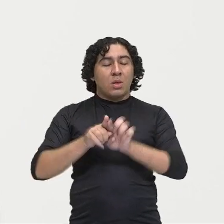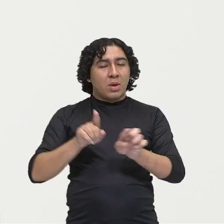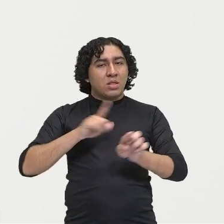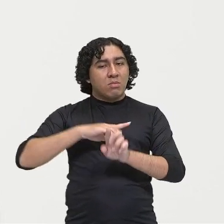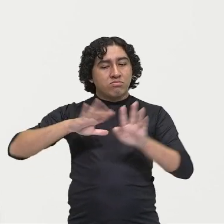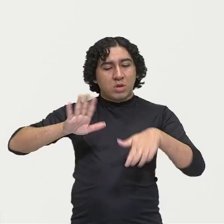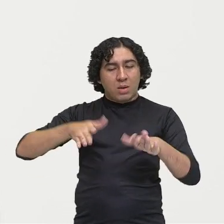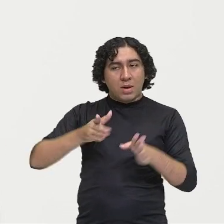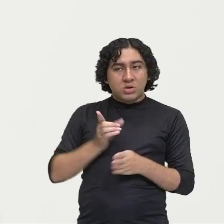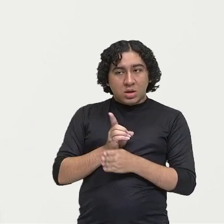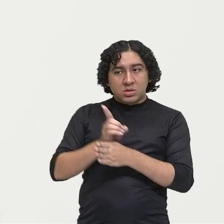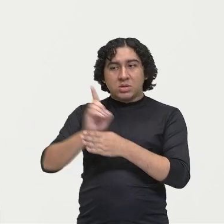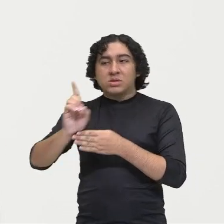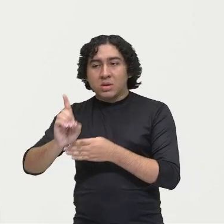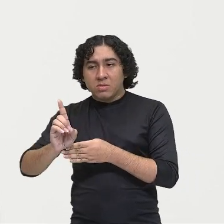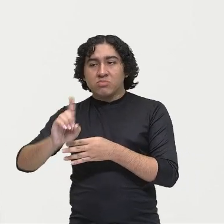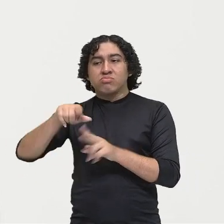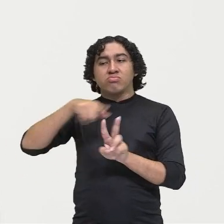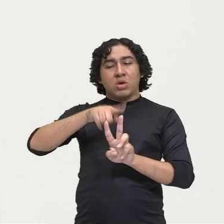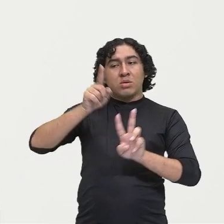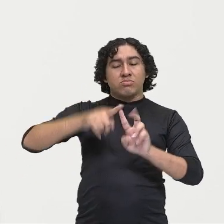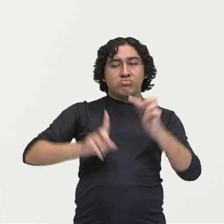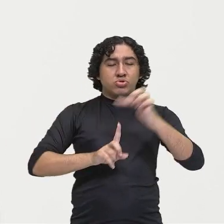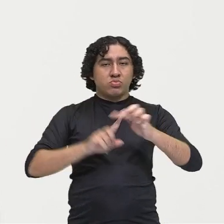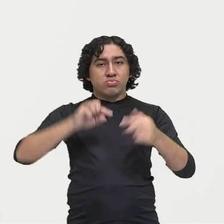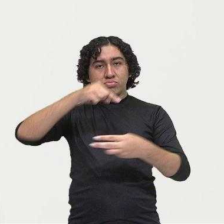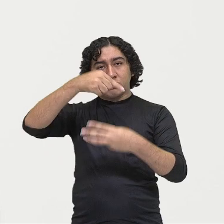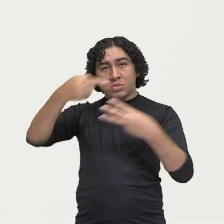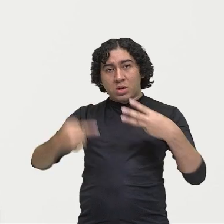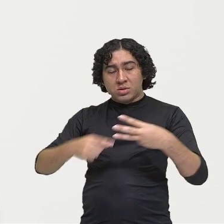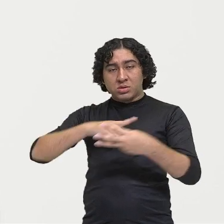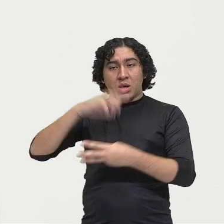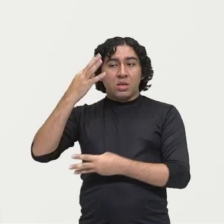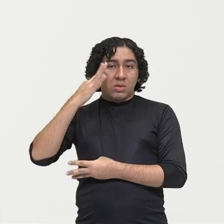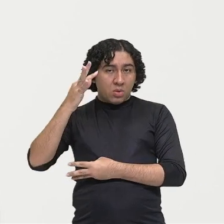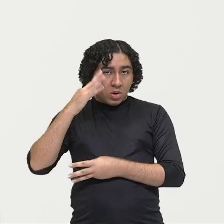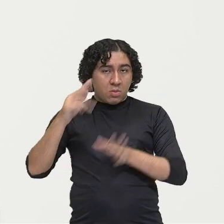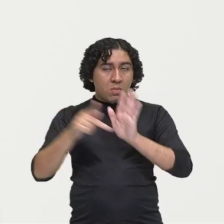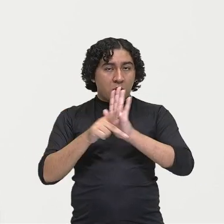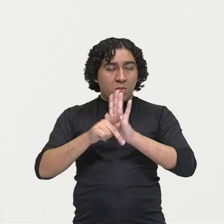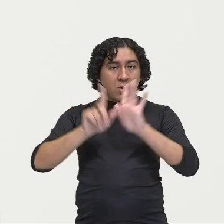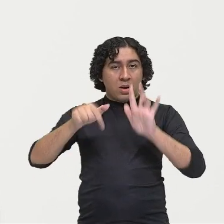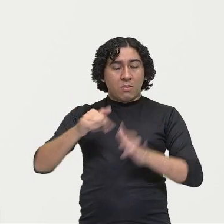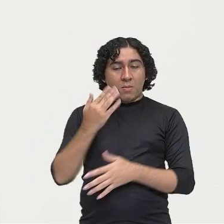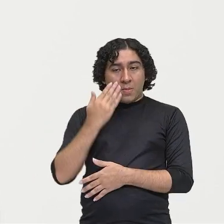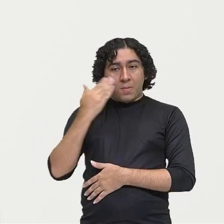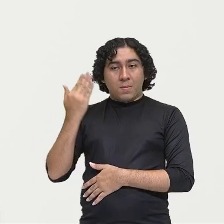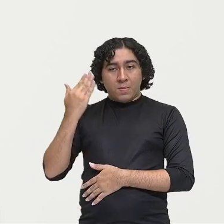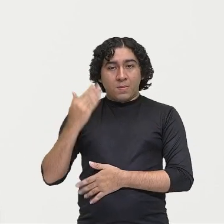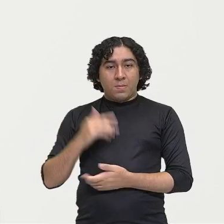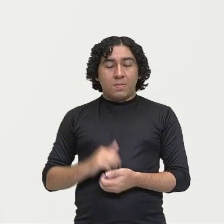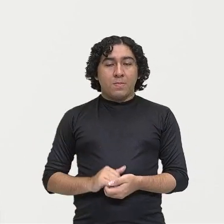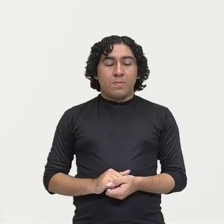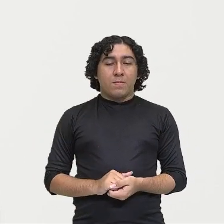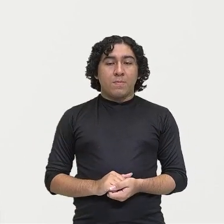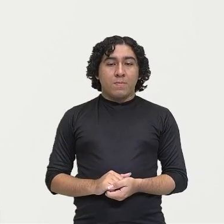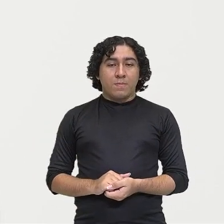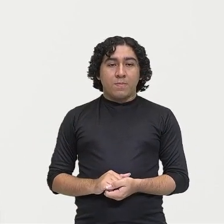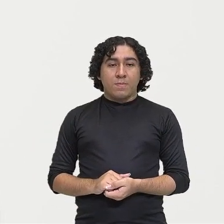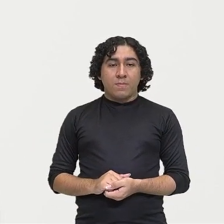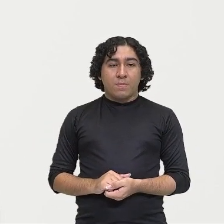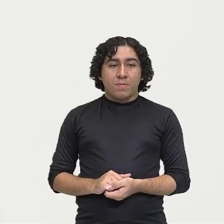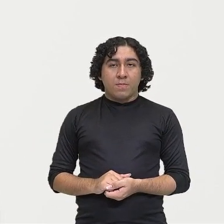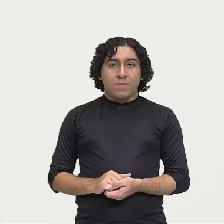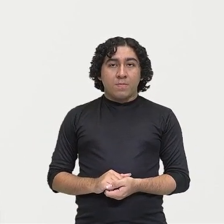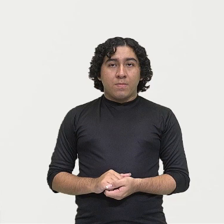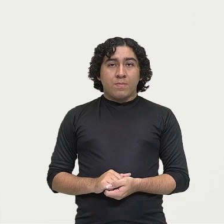o sentido, eu terei aqui esta teoria que é conhecida como força gravitacional. E ela tem